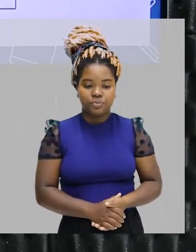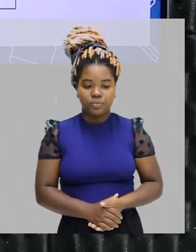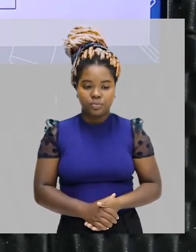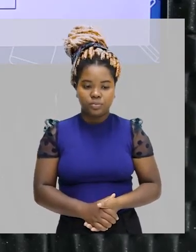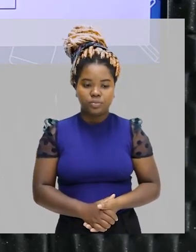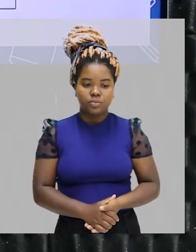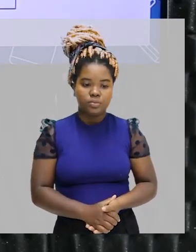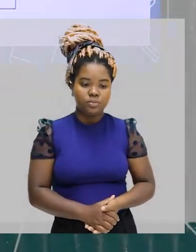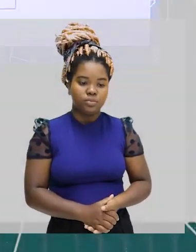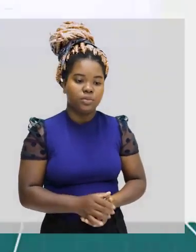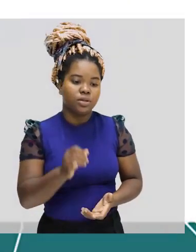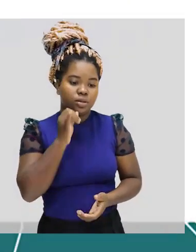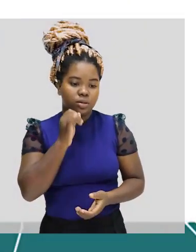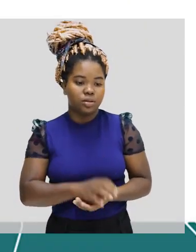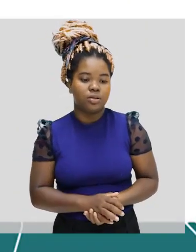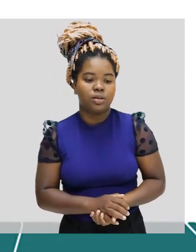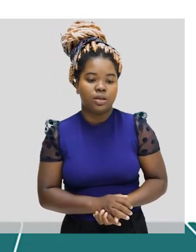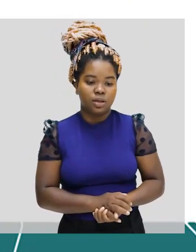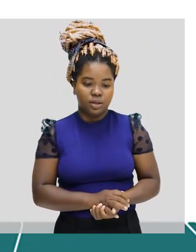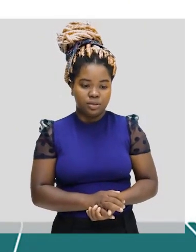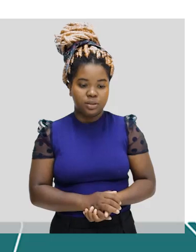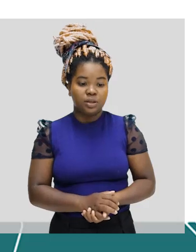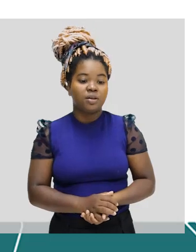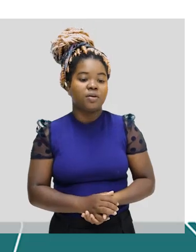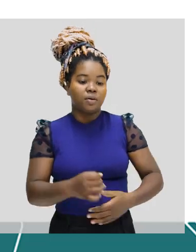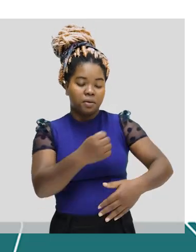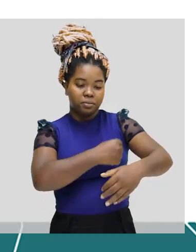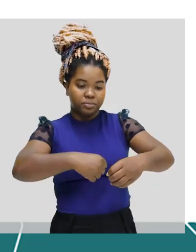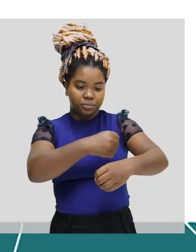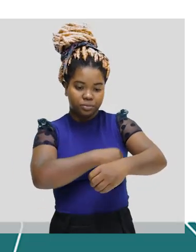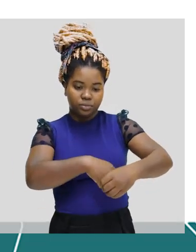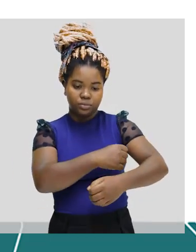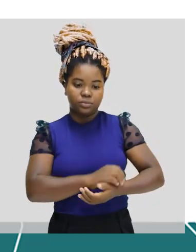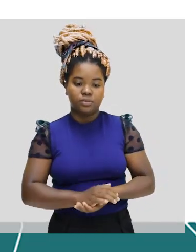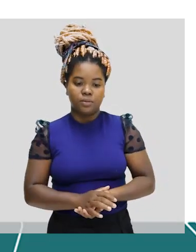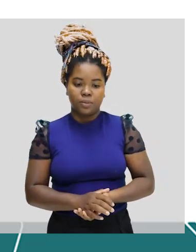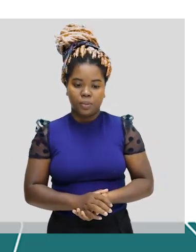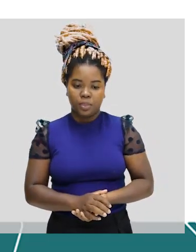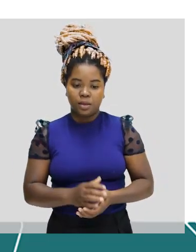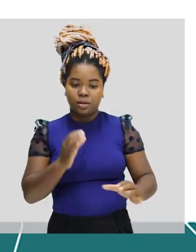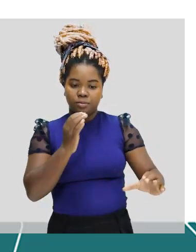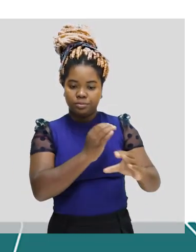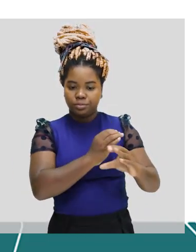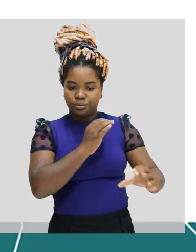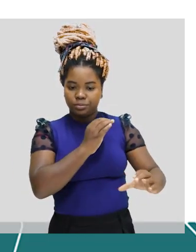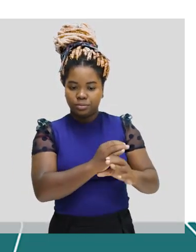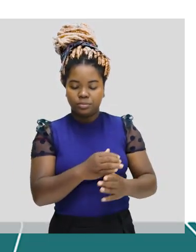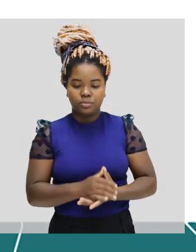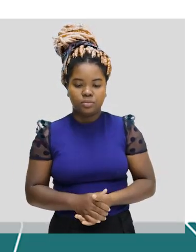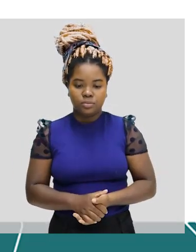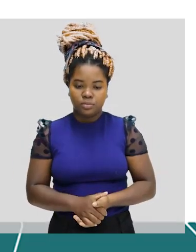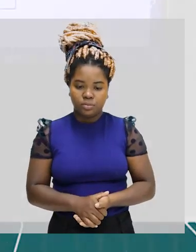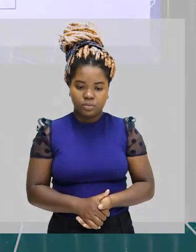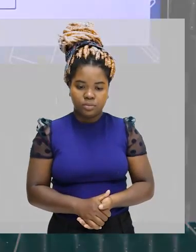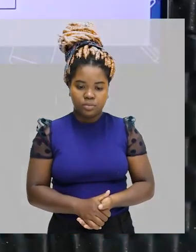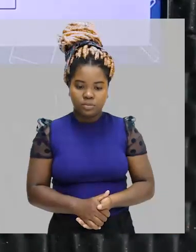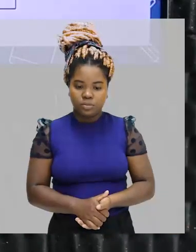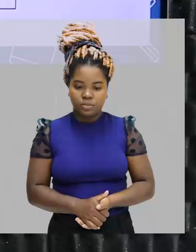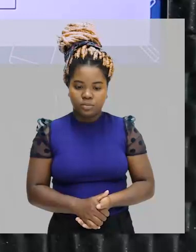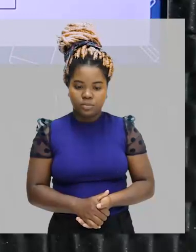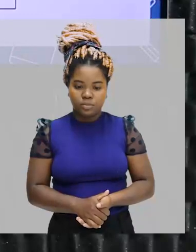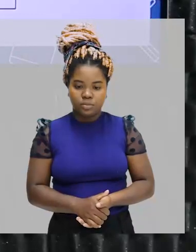motorista. Chef ou cook é o cozinheiro. Engineer é engenheiro. Fireman